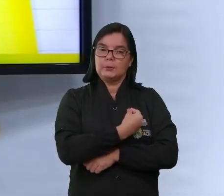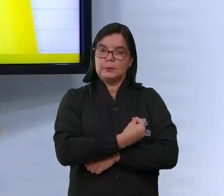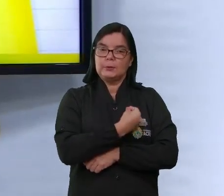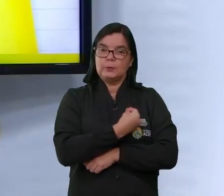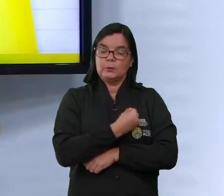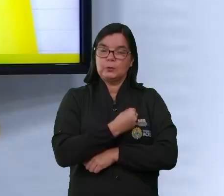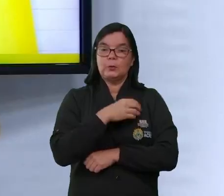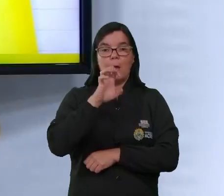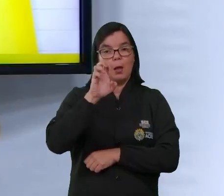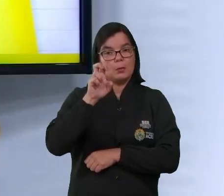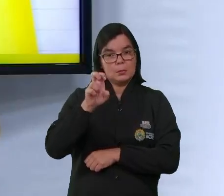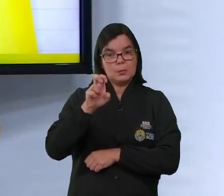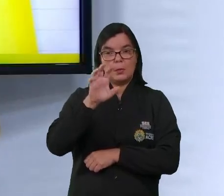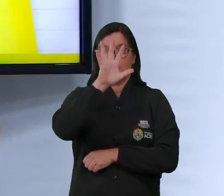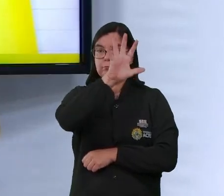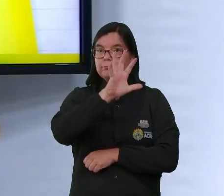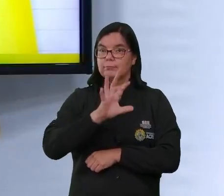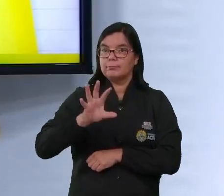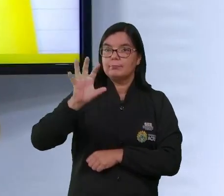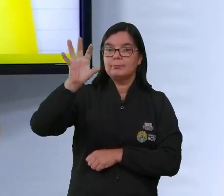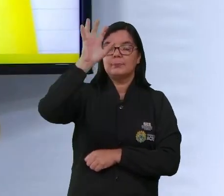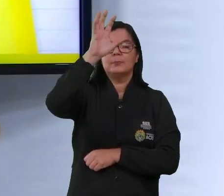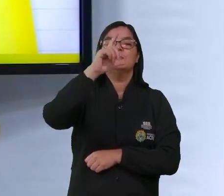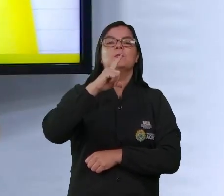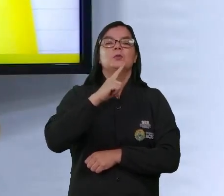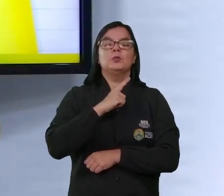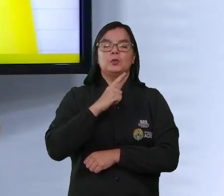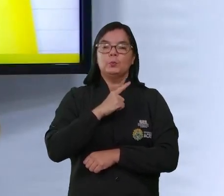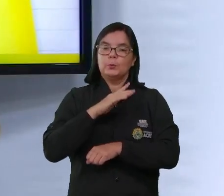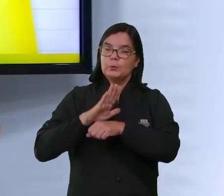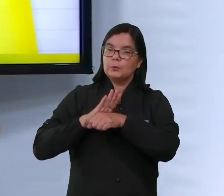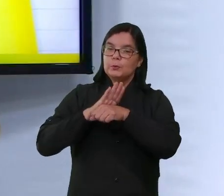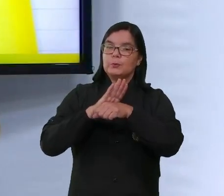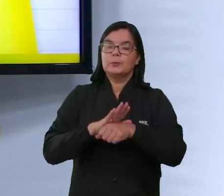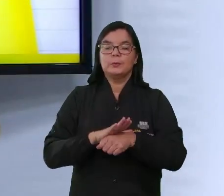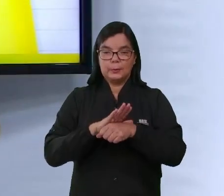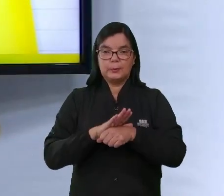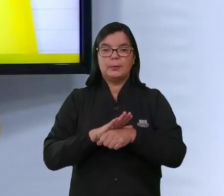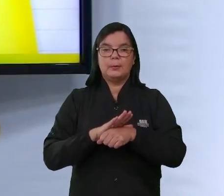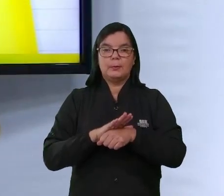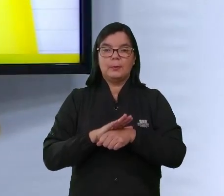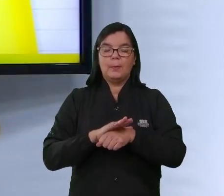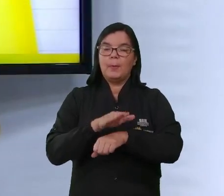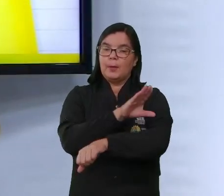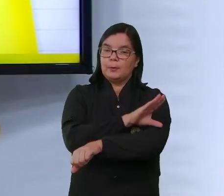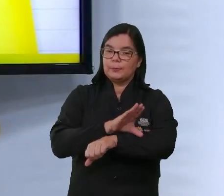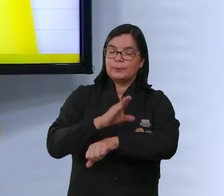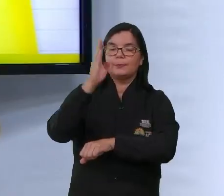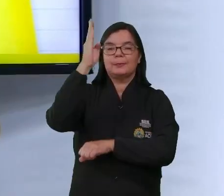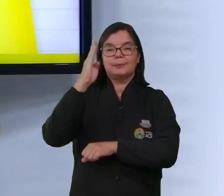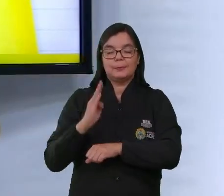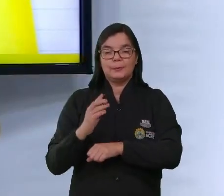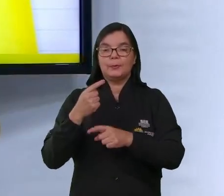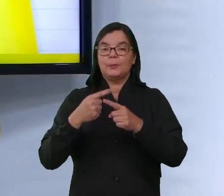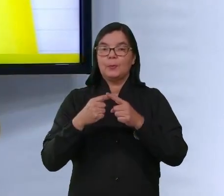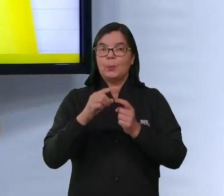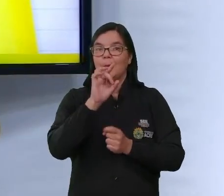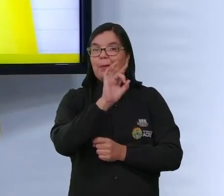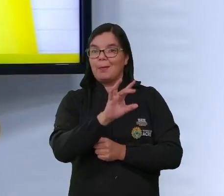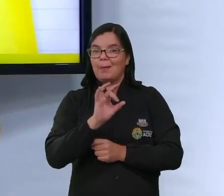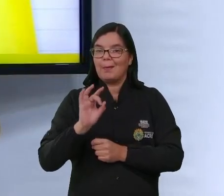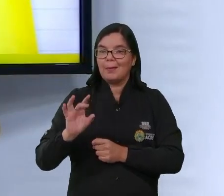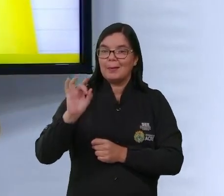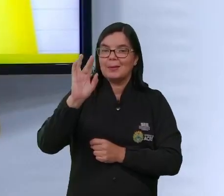as 5 regiões, cada uma delas traz a sua contribuição para a cultura brasileira, porque cada uma